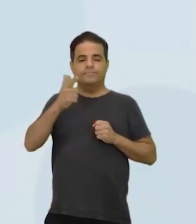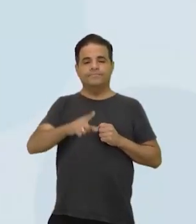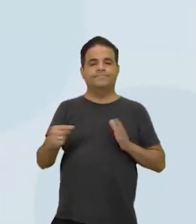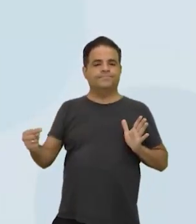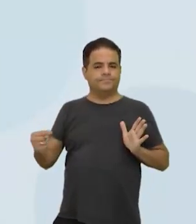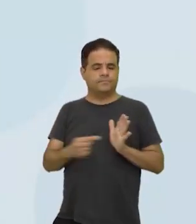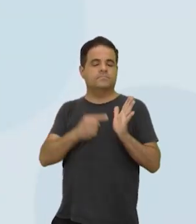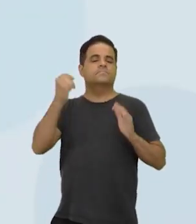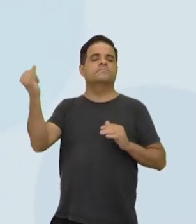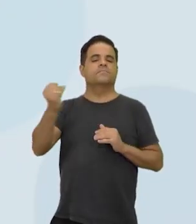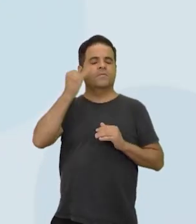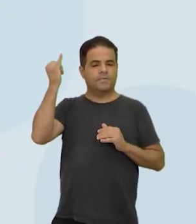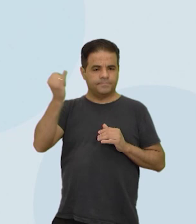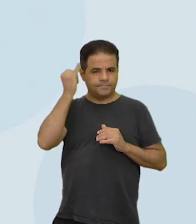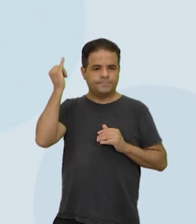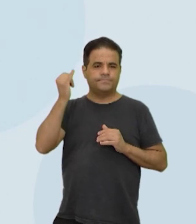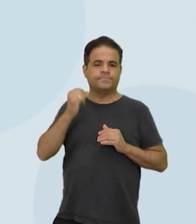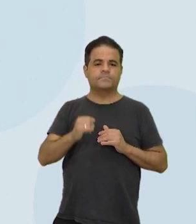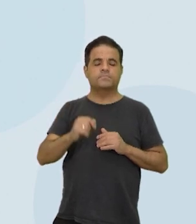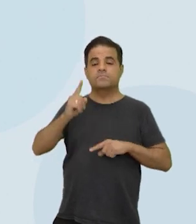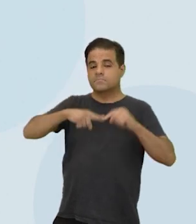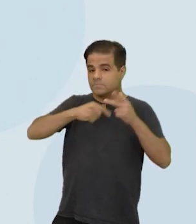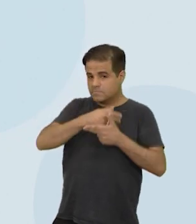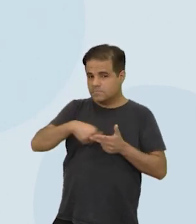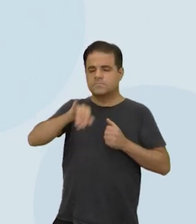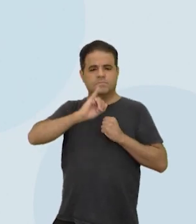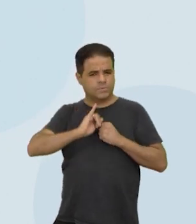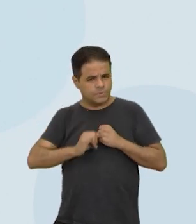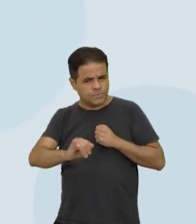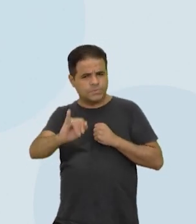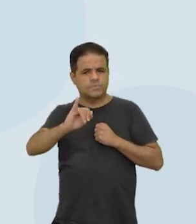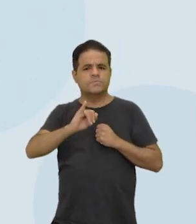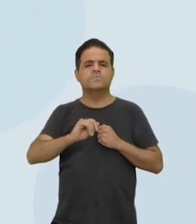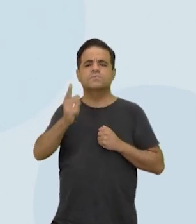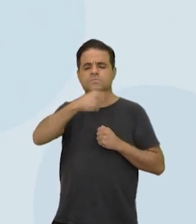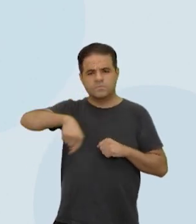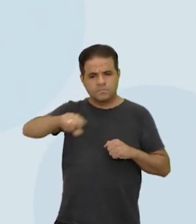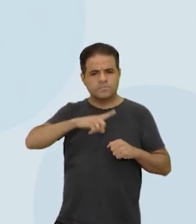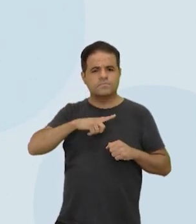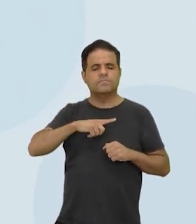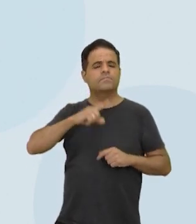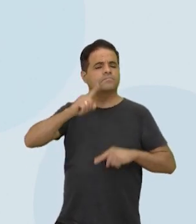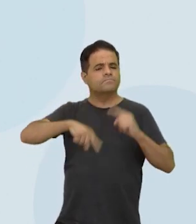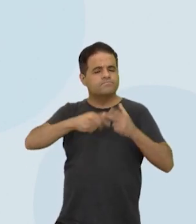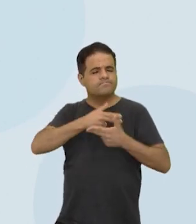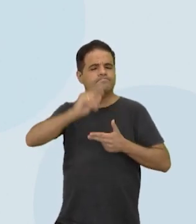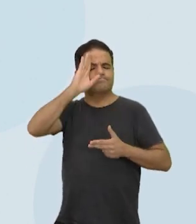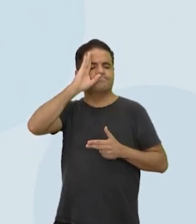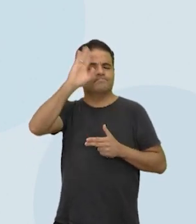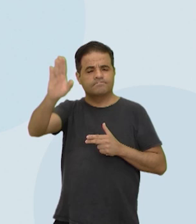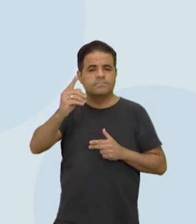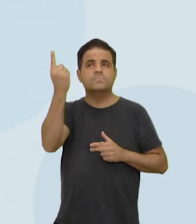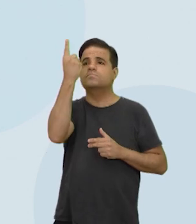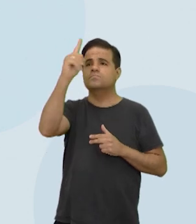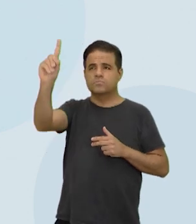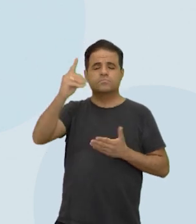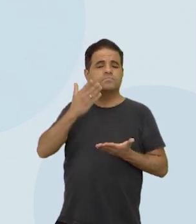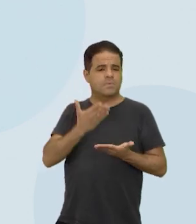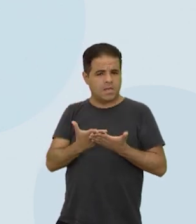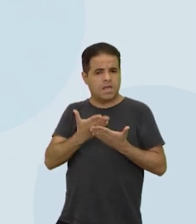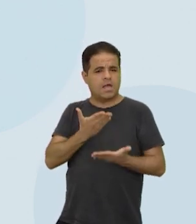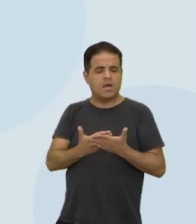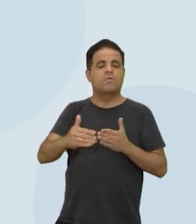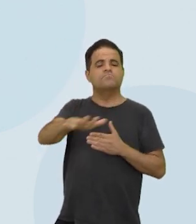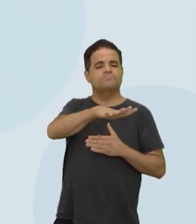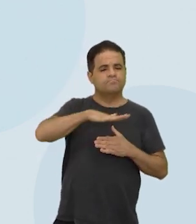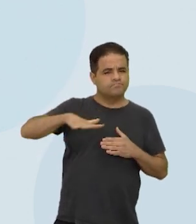outro ponto importantíssimo da nossa aula, os elementos da narrativa. Então, temos esses elementos principais que falamos na última aula. O